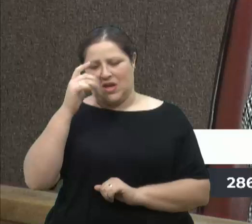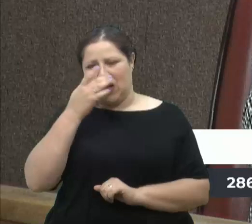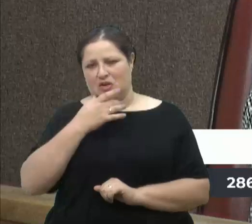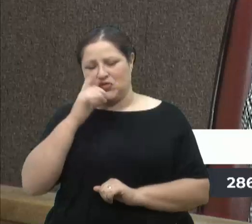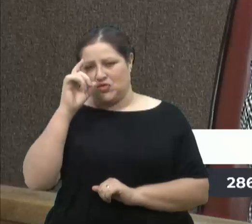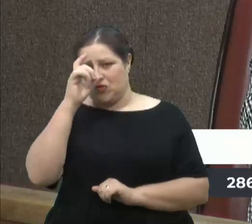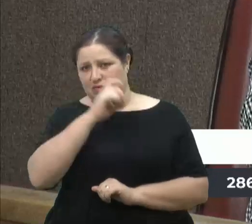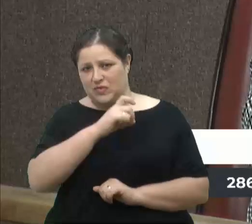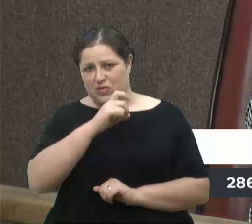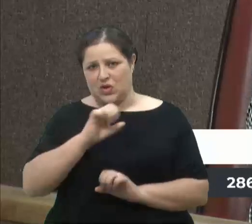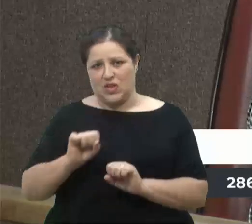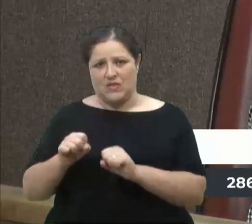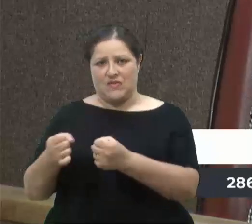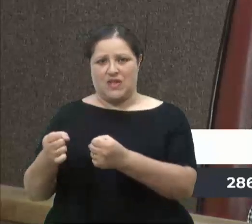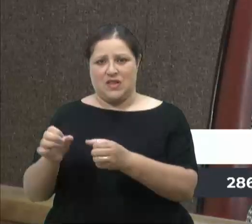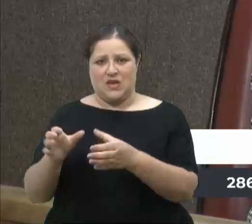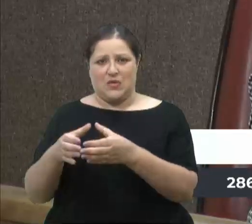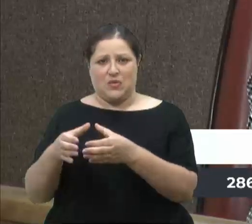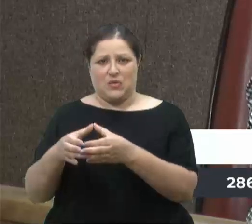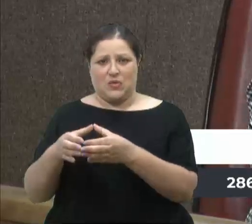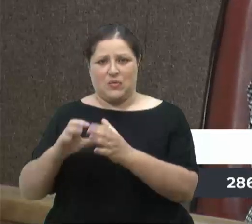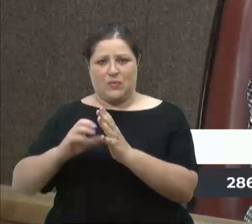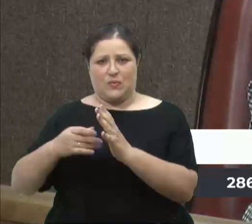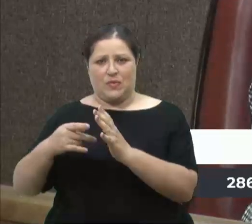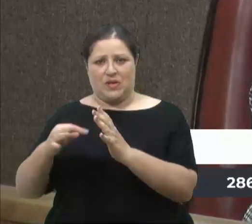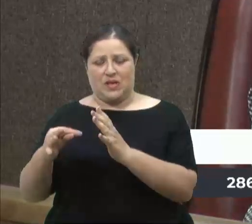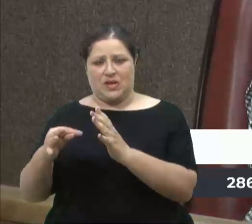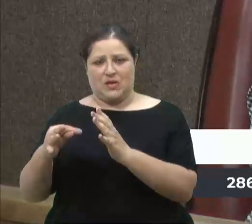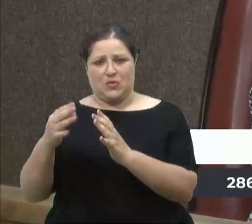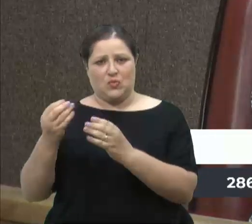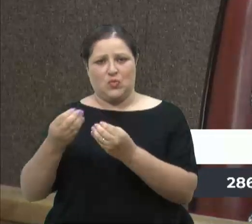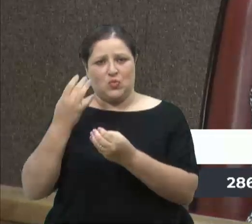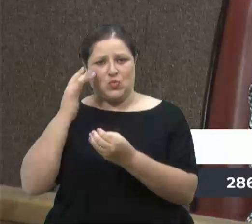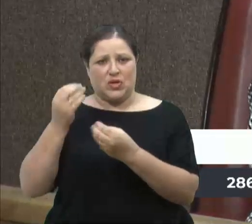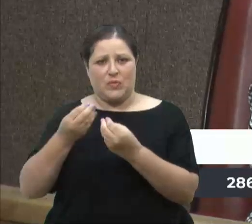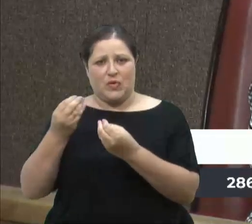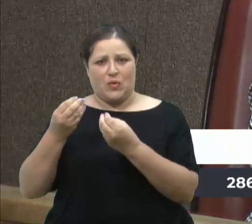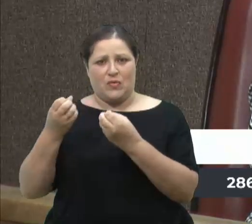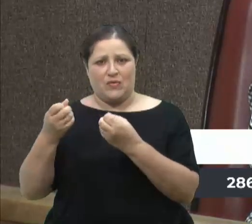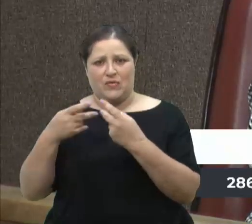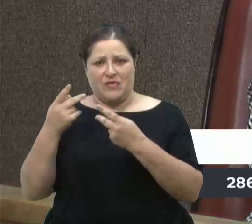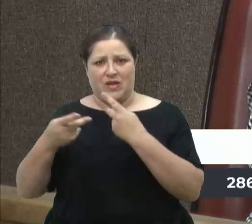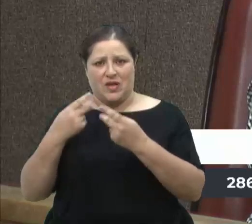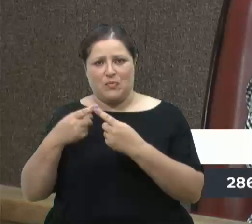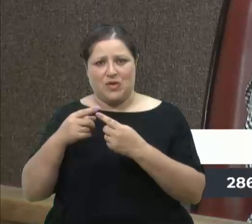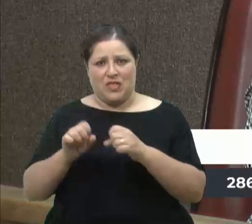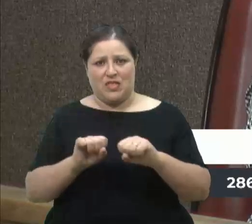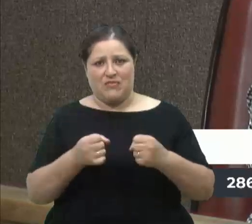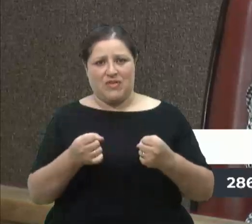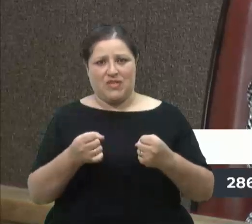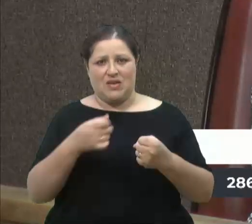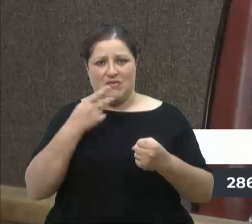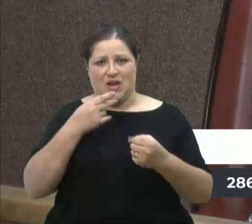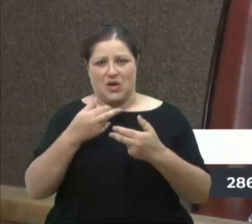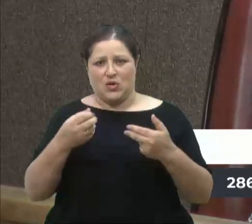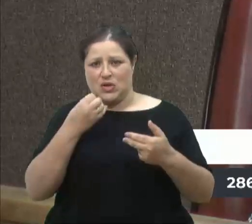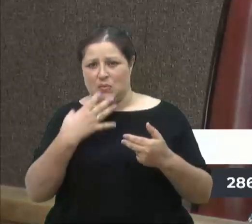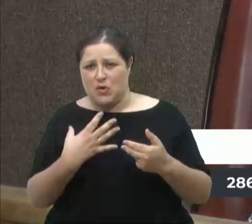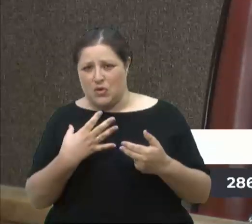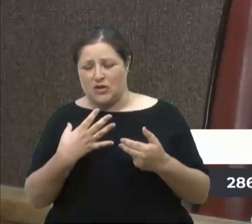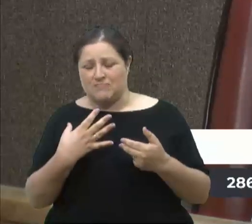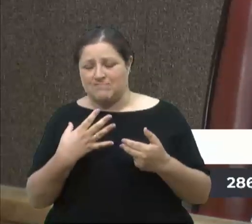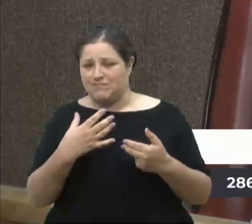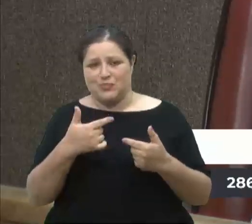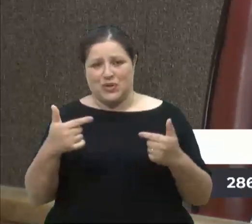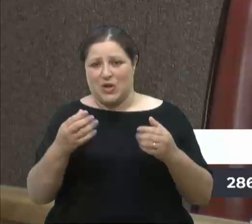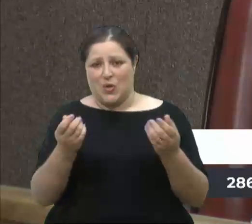aqui não sabe nem o que falar né porque defender e mostrar alguma coisa de bom desse governo não tem como deve ser difícil ser do PT nesse